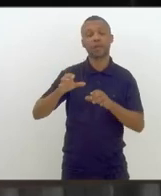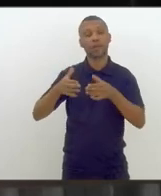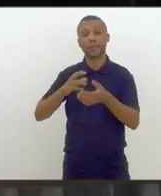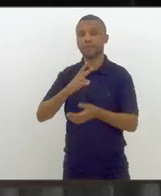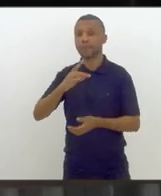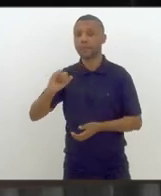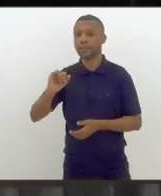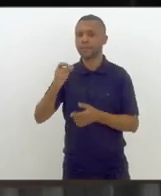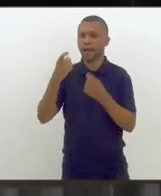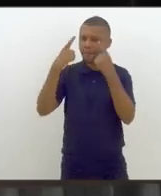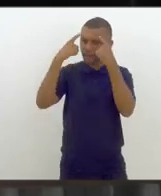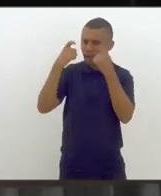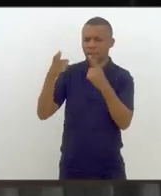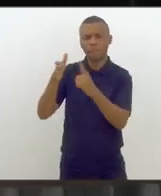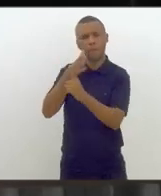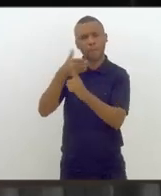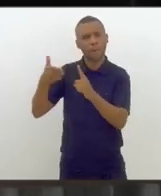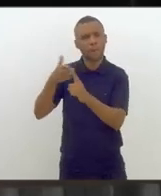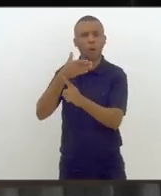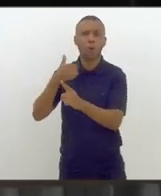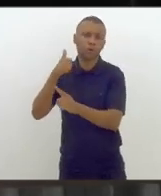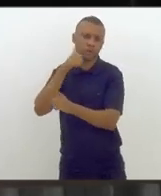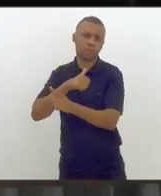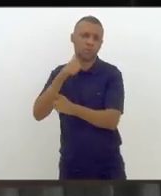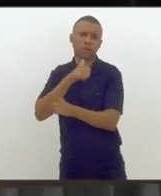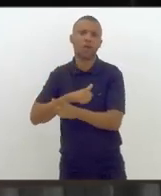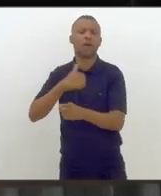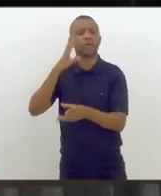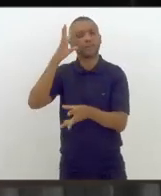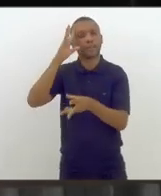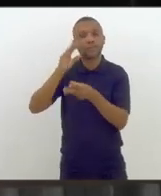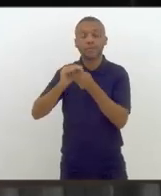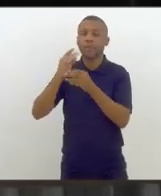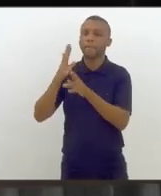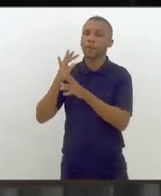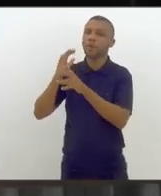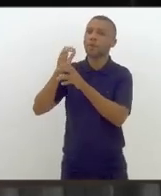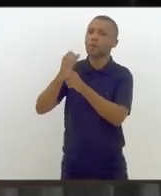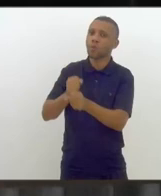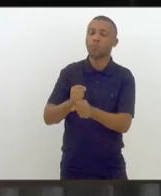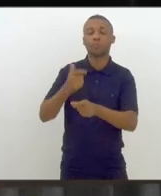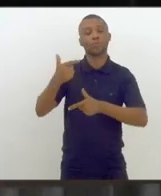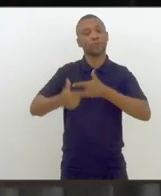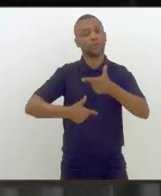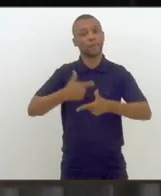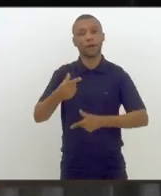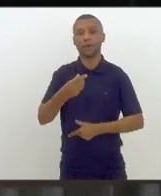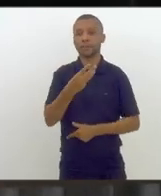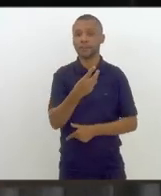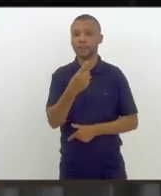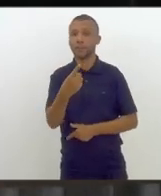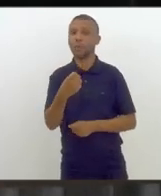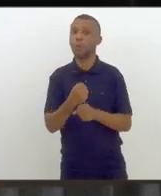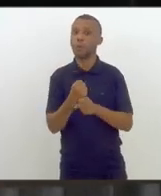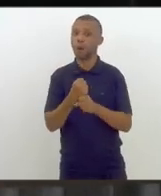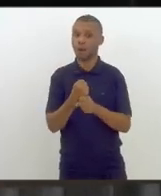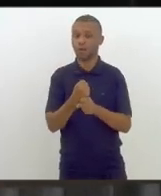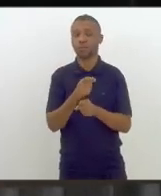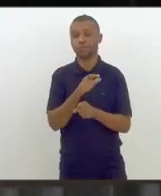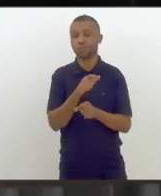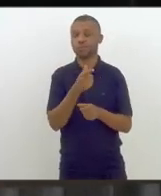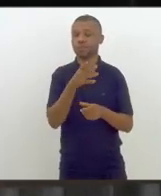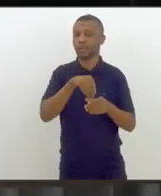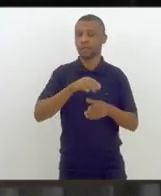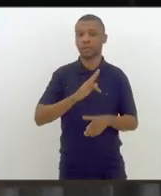a mulher, entendi que, apesar de toda a minha trajetória de 31 anos na Polícia Civil, havia um novo desafio a ser